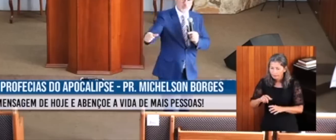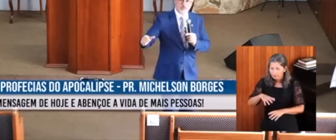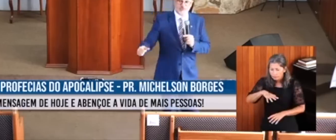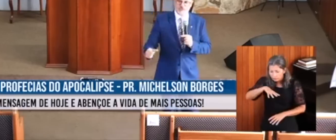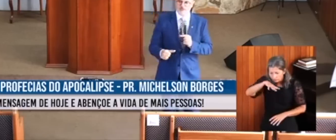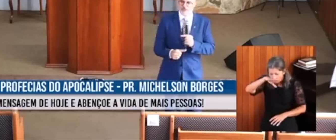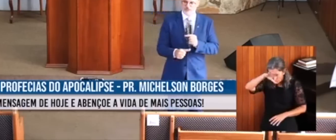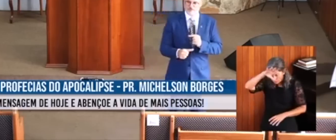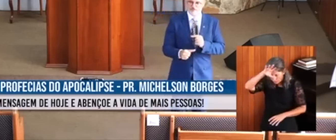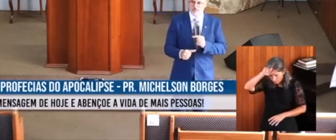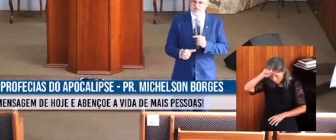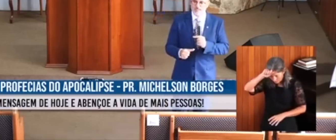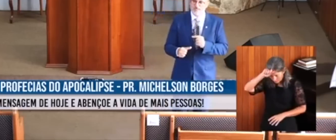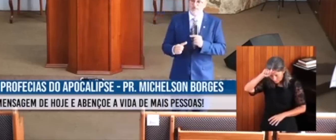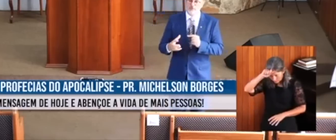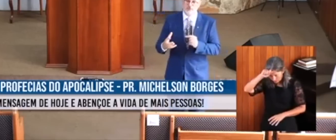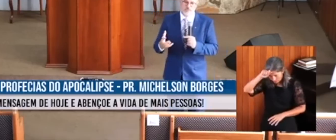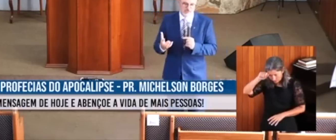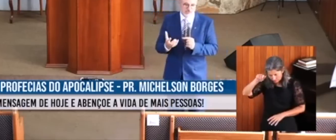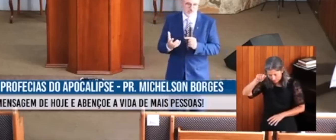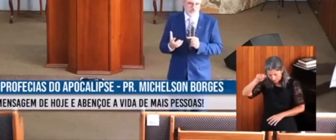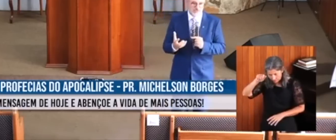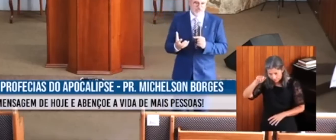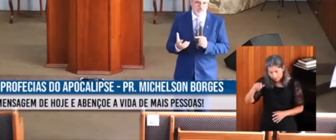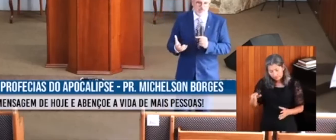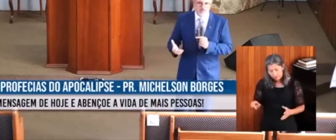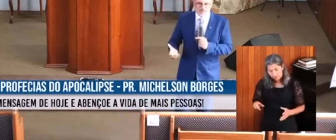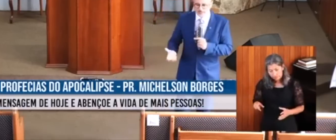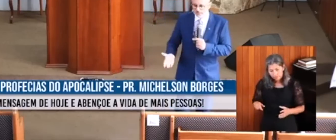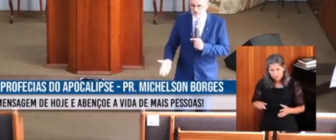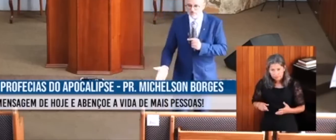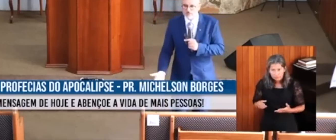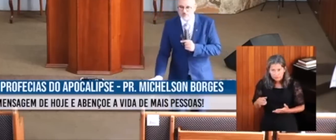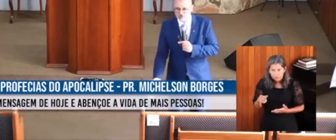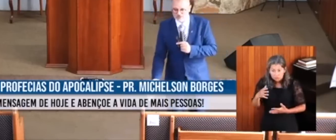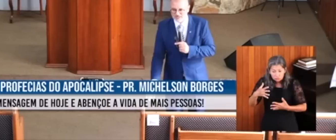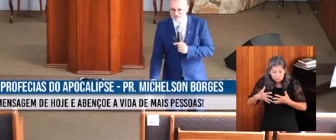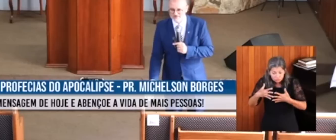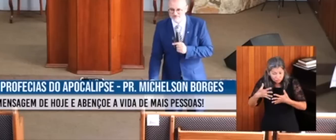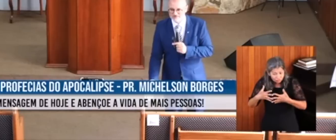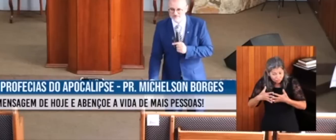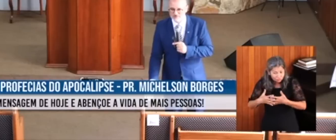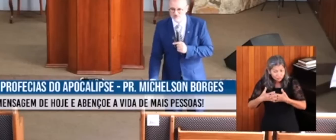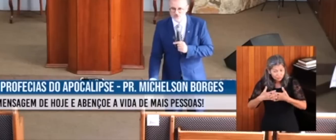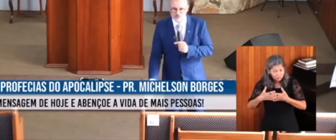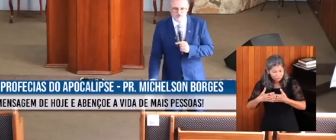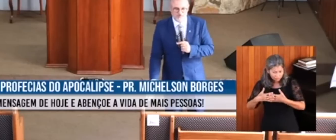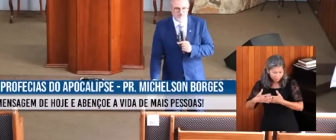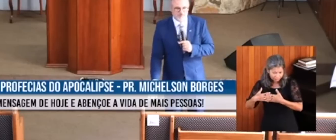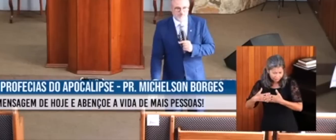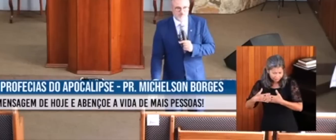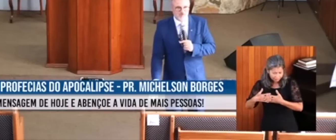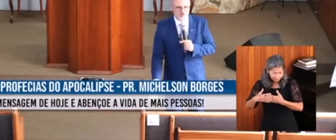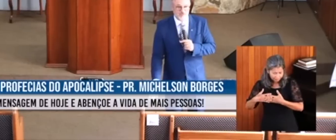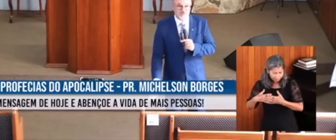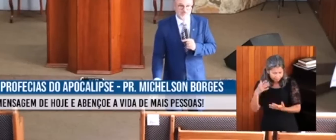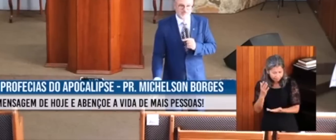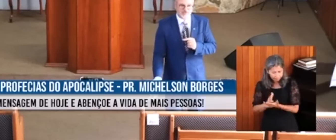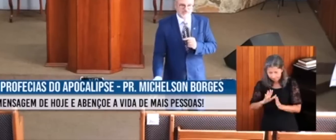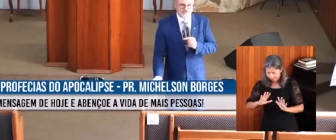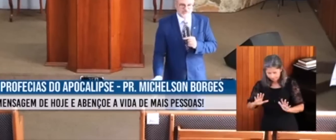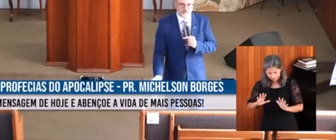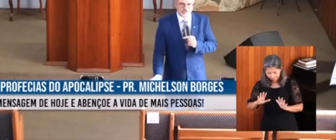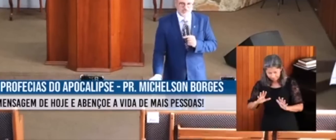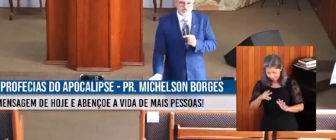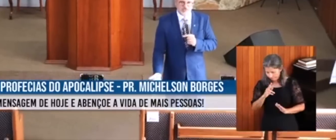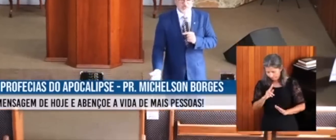pontas do altar de incenso. E depois o restante do sangue ele derramava embaixo do altar, no chão. Olha que